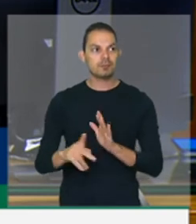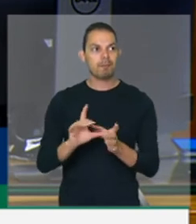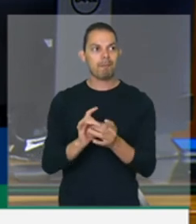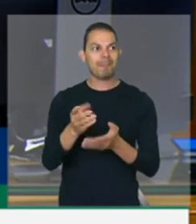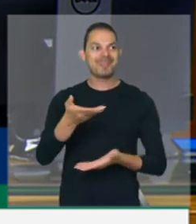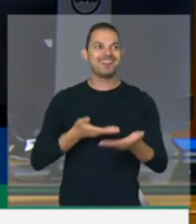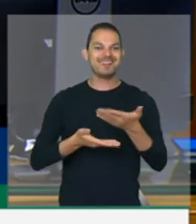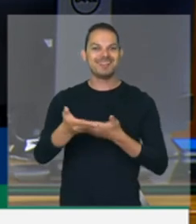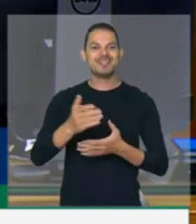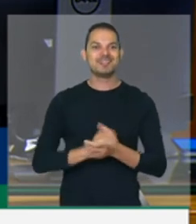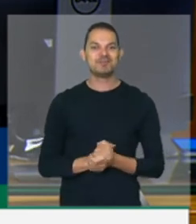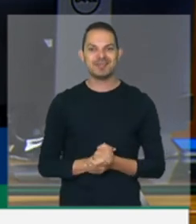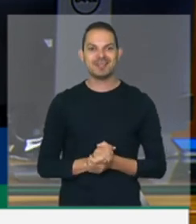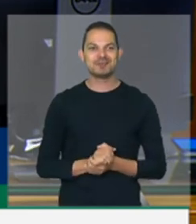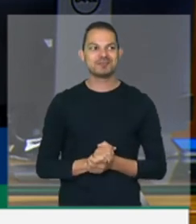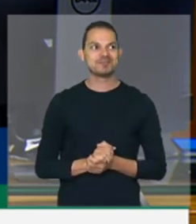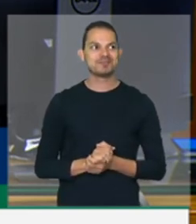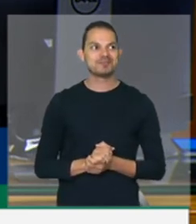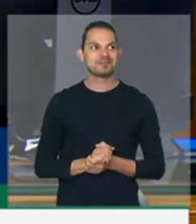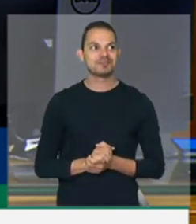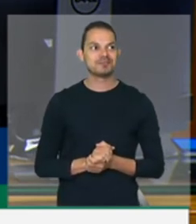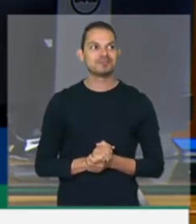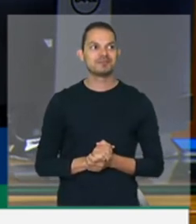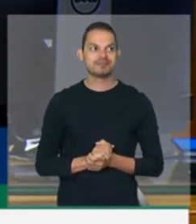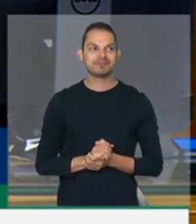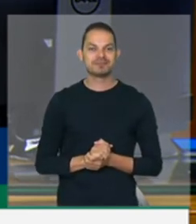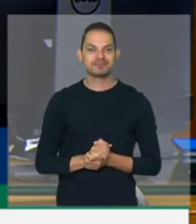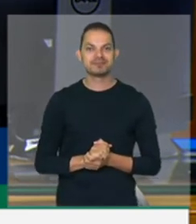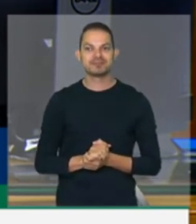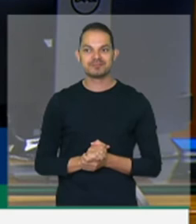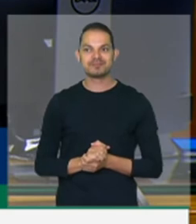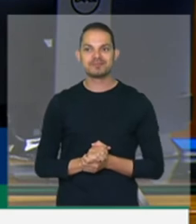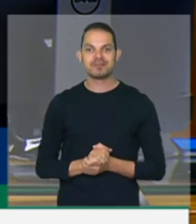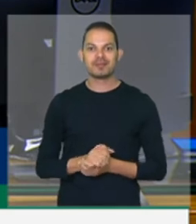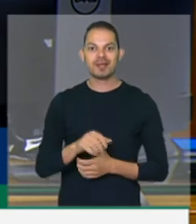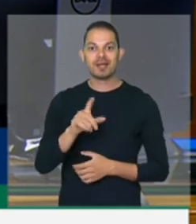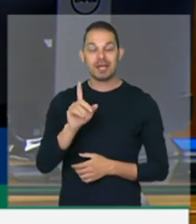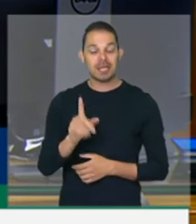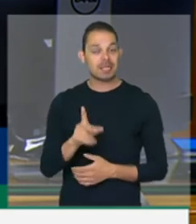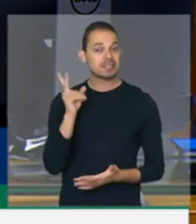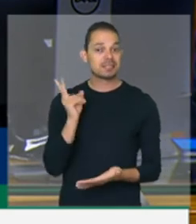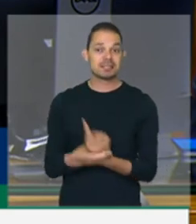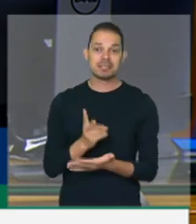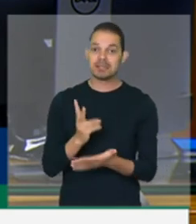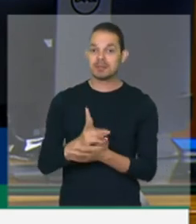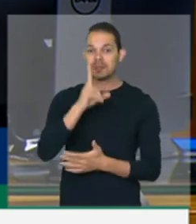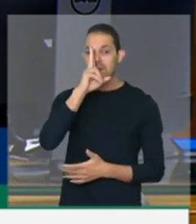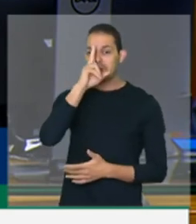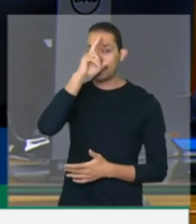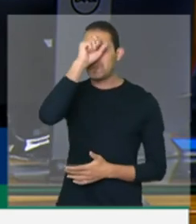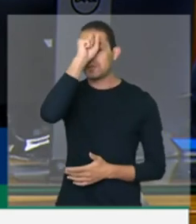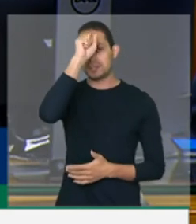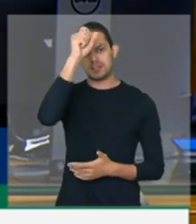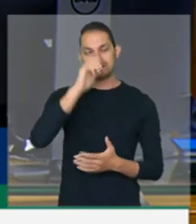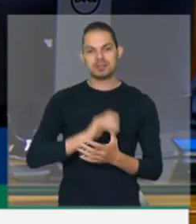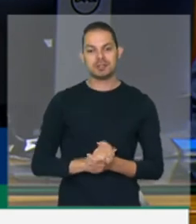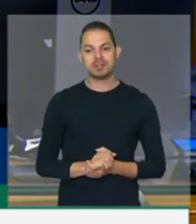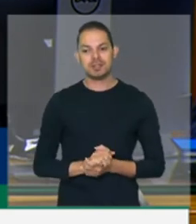democracia. Uma democracia sólida é e será sempre mais forte do que todas as